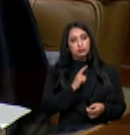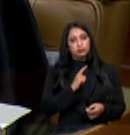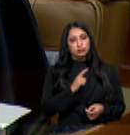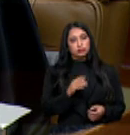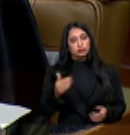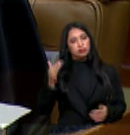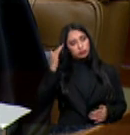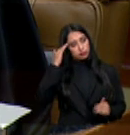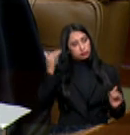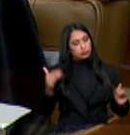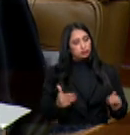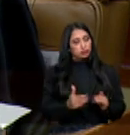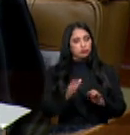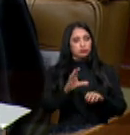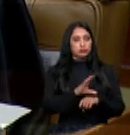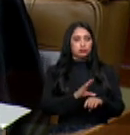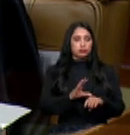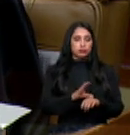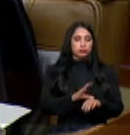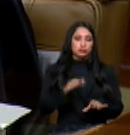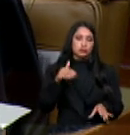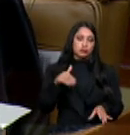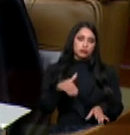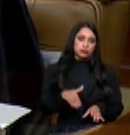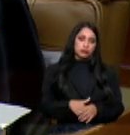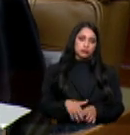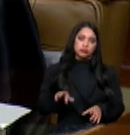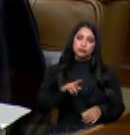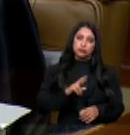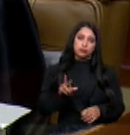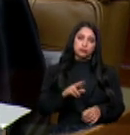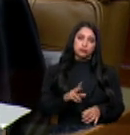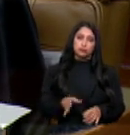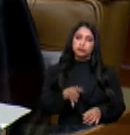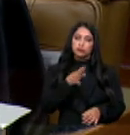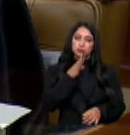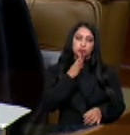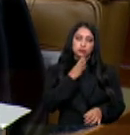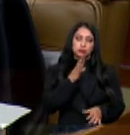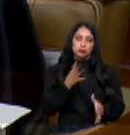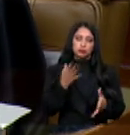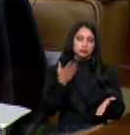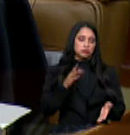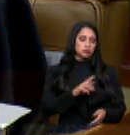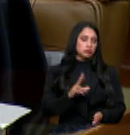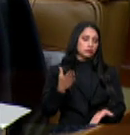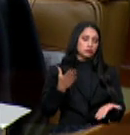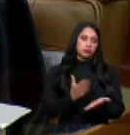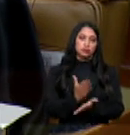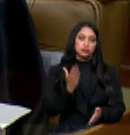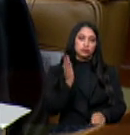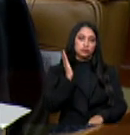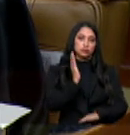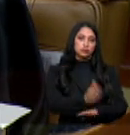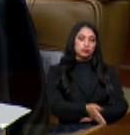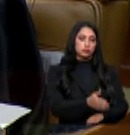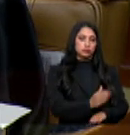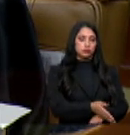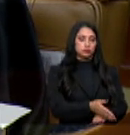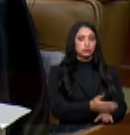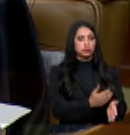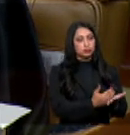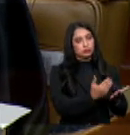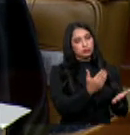dimensão constitucional, voto pelo não conhecimento da arguição e vencido na preliminar quanto ao